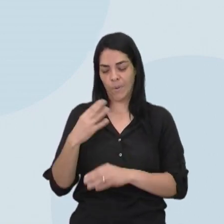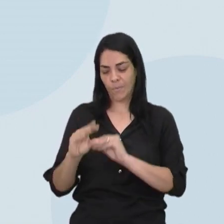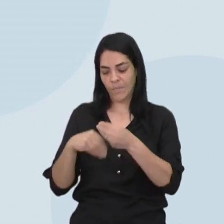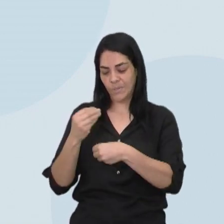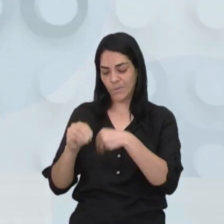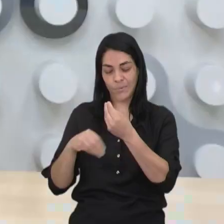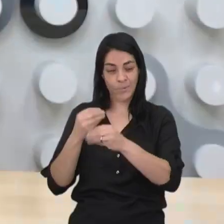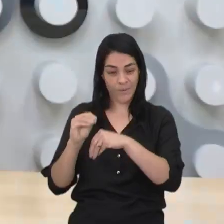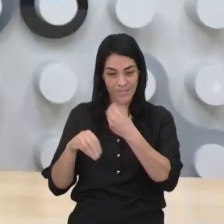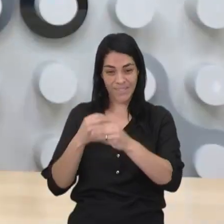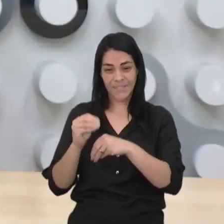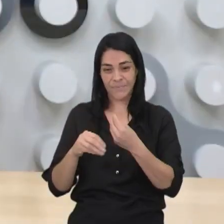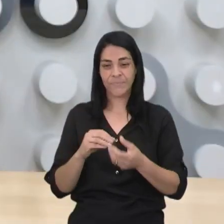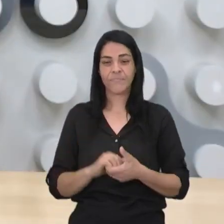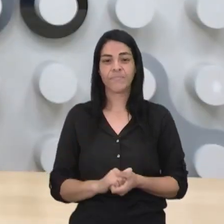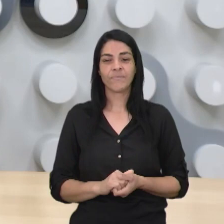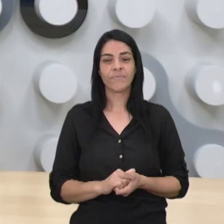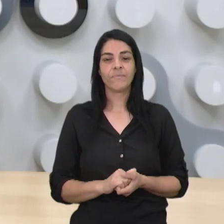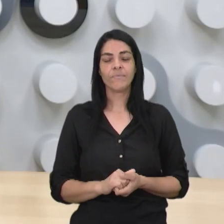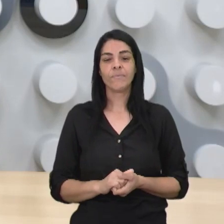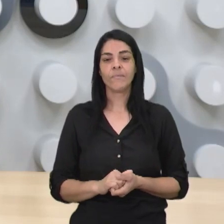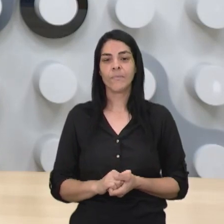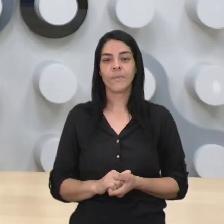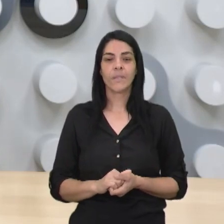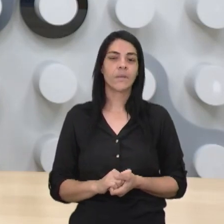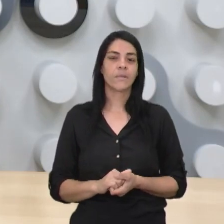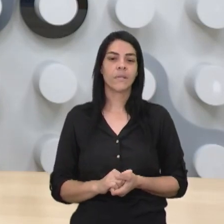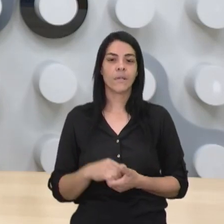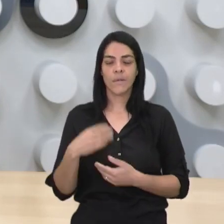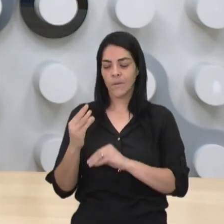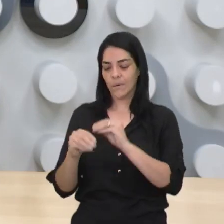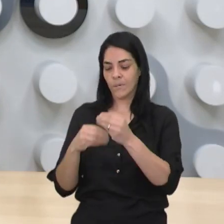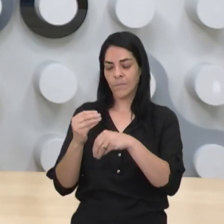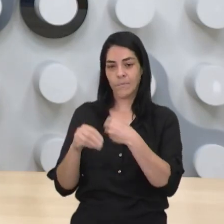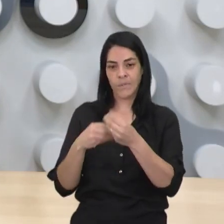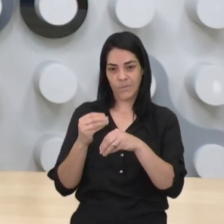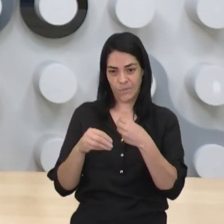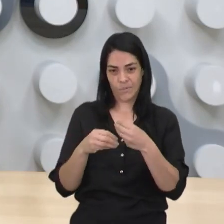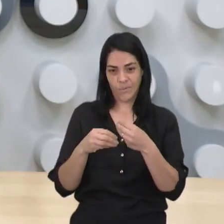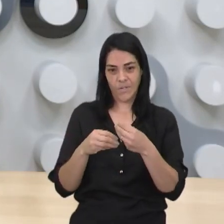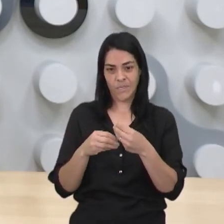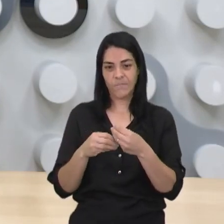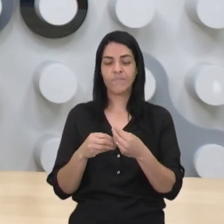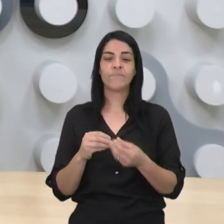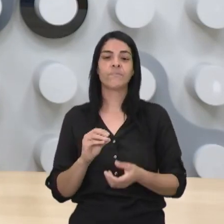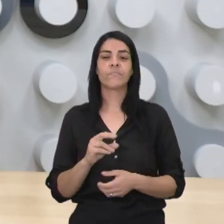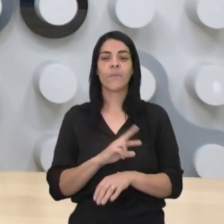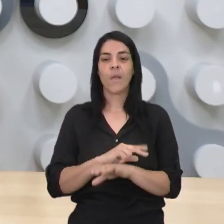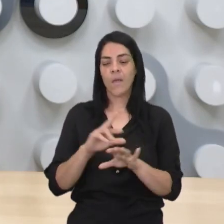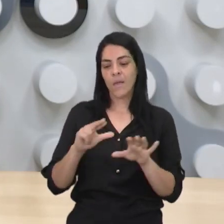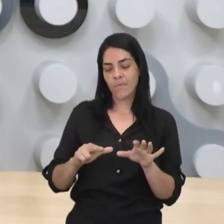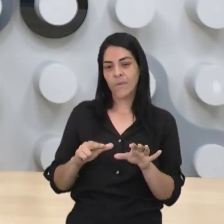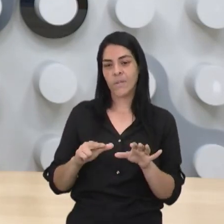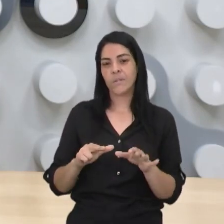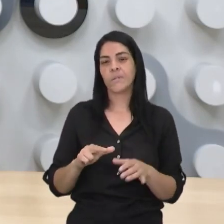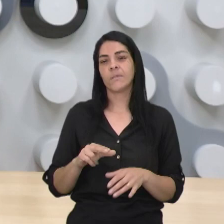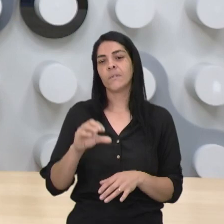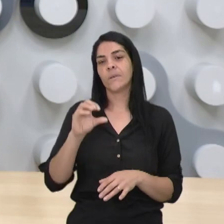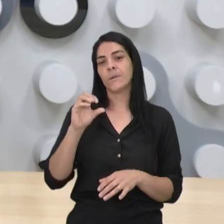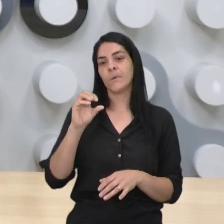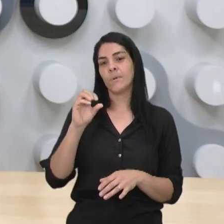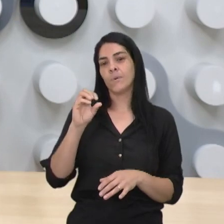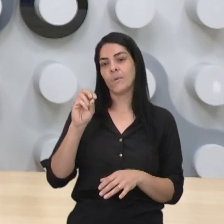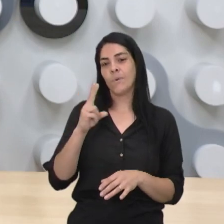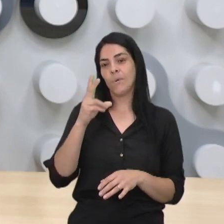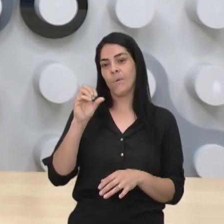gente falou sobre misturas heterogêneas e misturas homogêneas. Nessa parte de misturas homogêneas